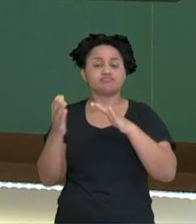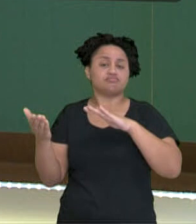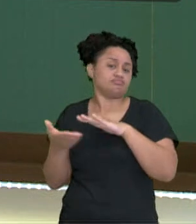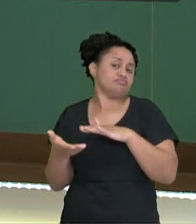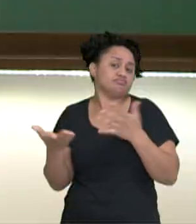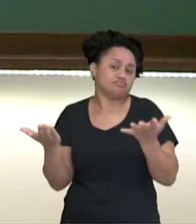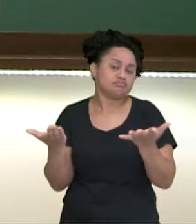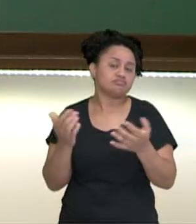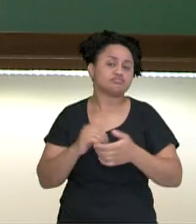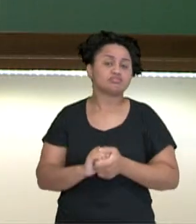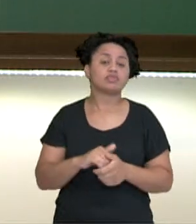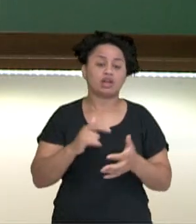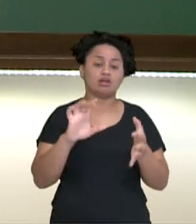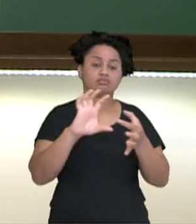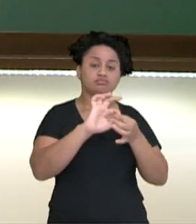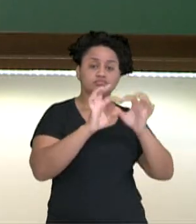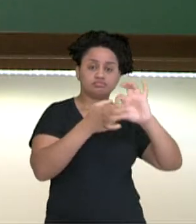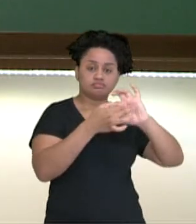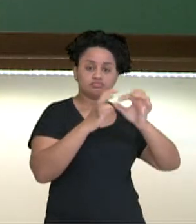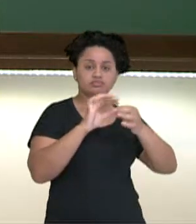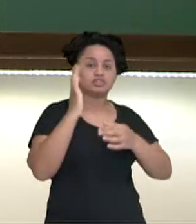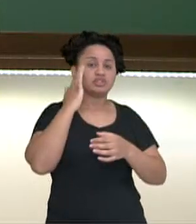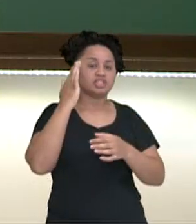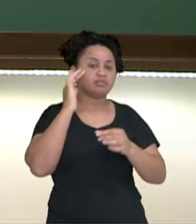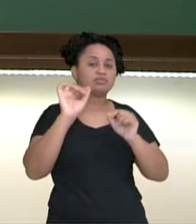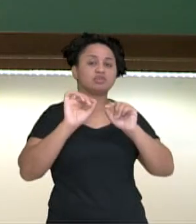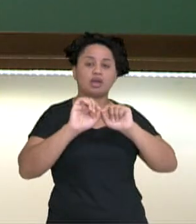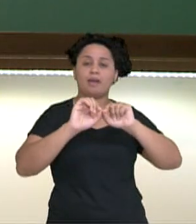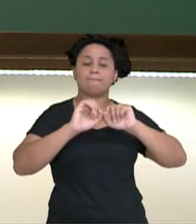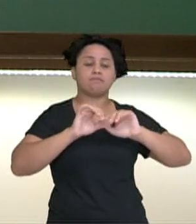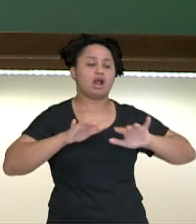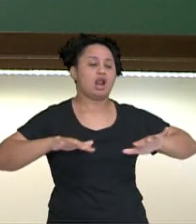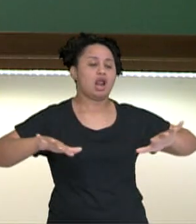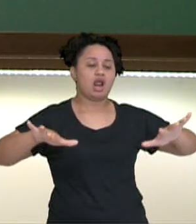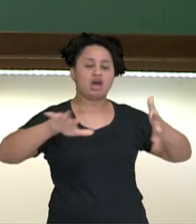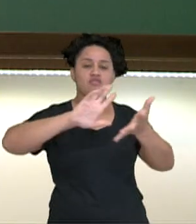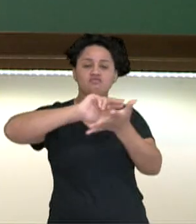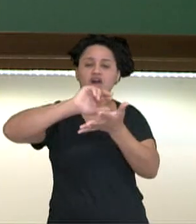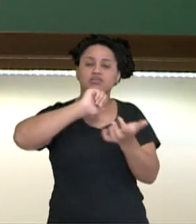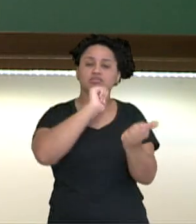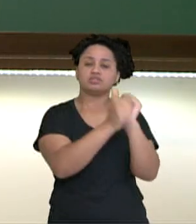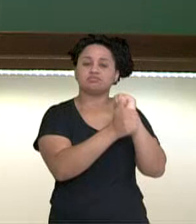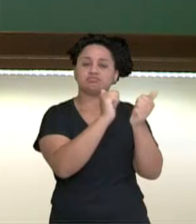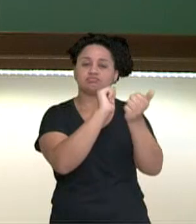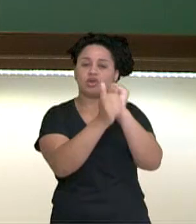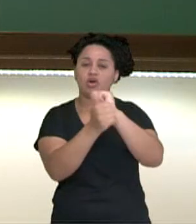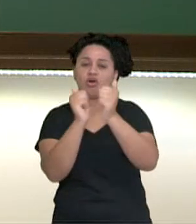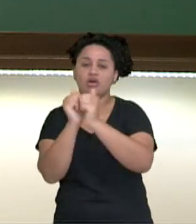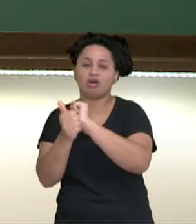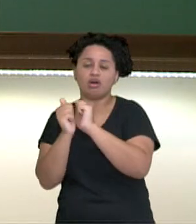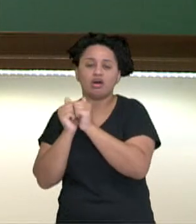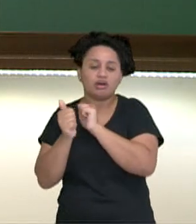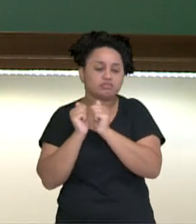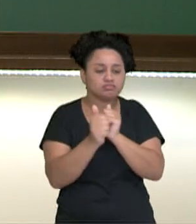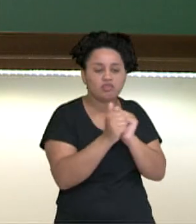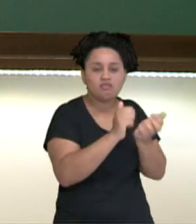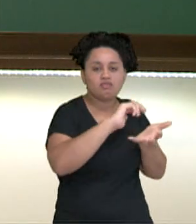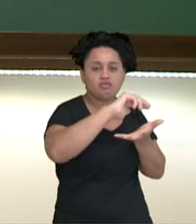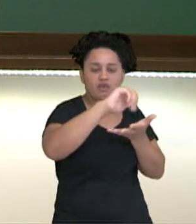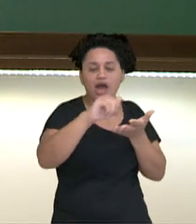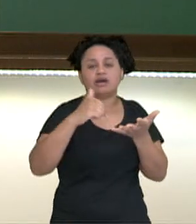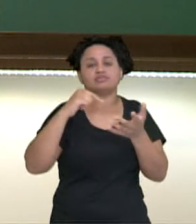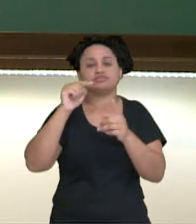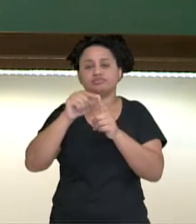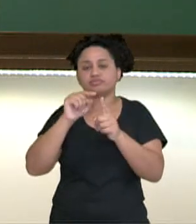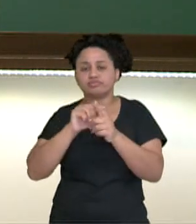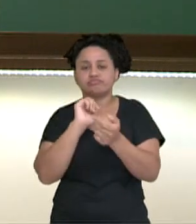Jogos Olímpicos a gente sabe o que é, né? Aquela grande festival esportivo, né? A reunião de várias